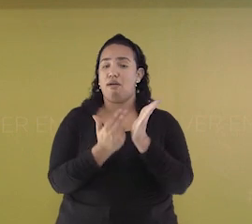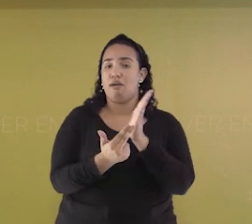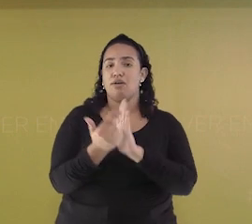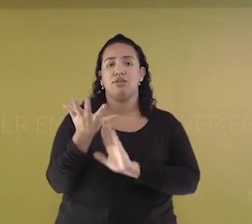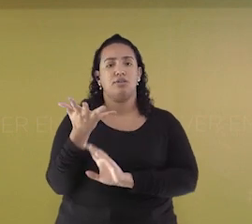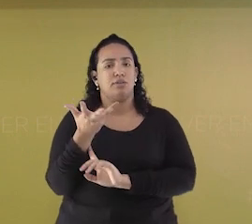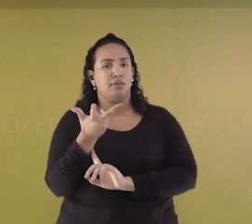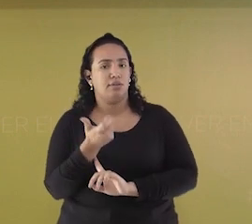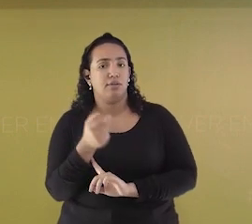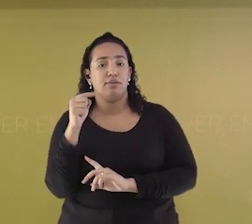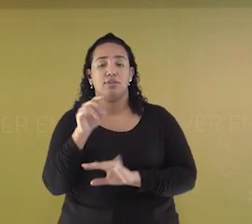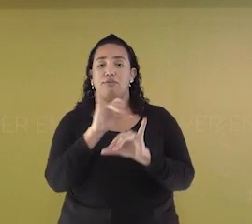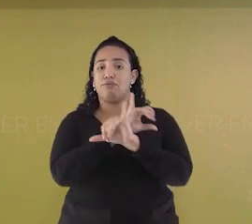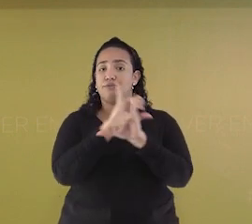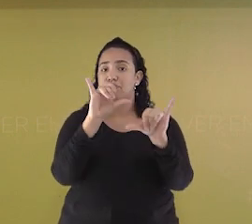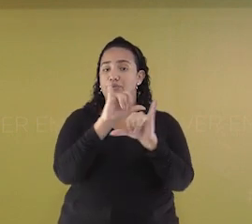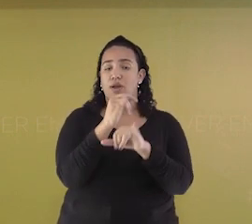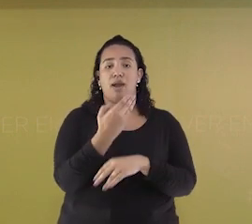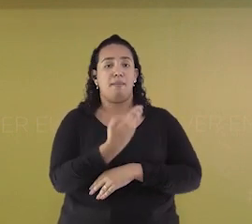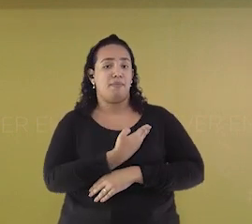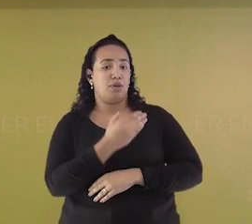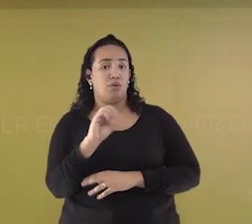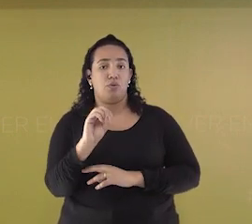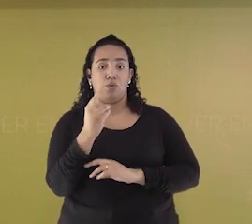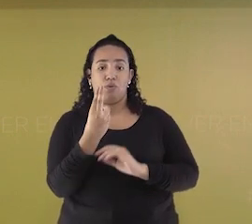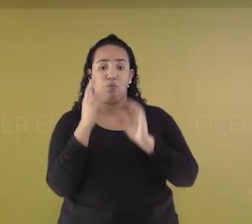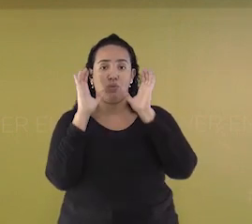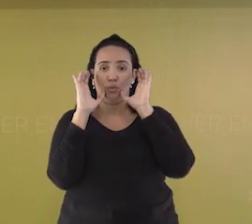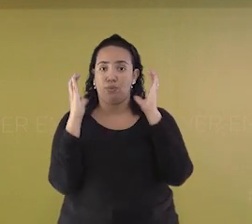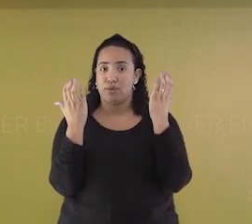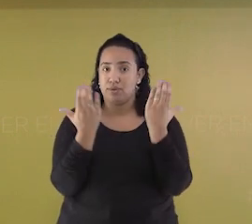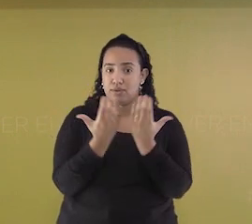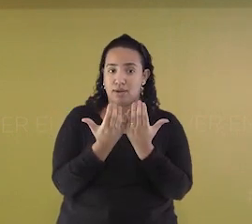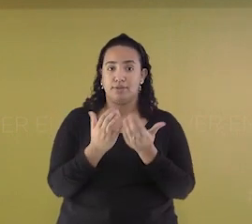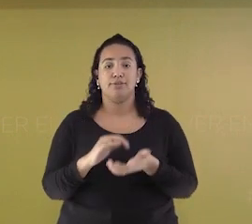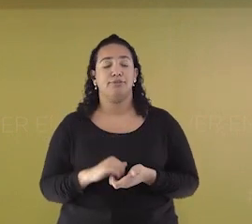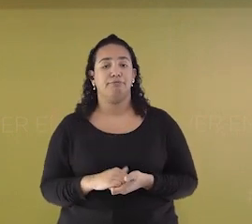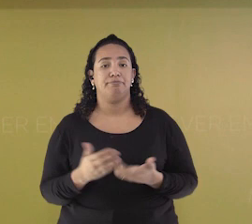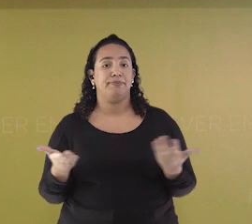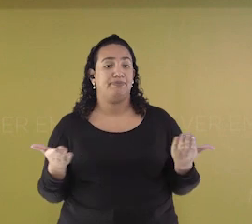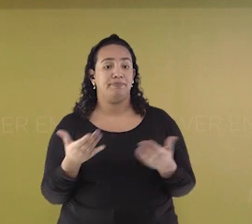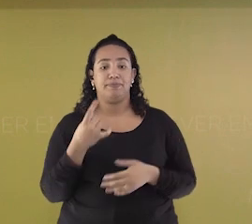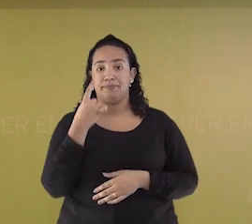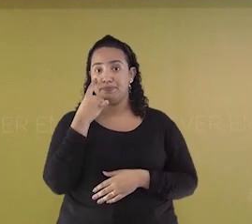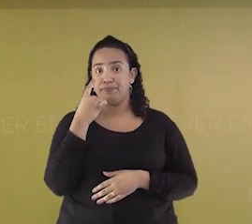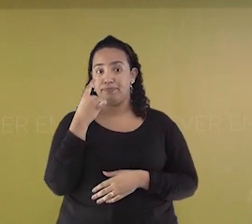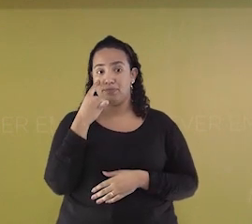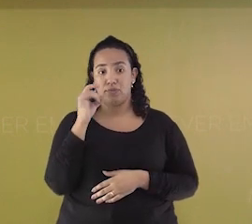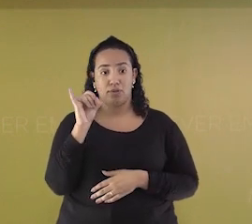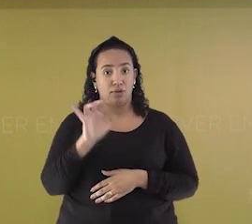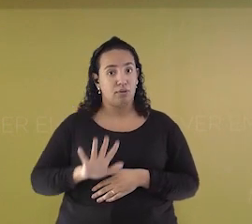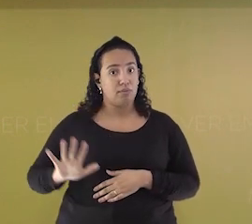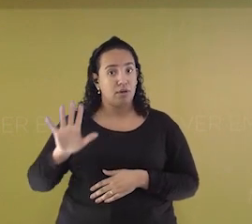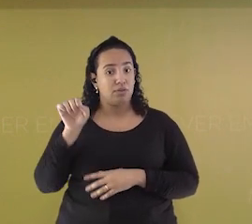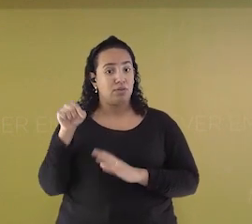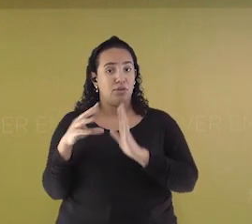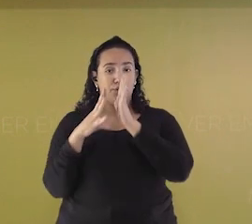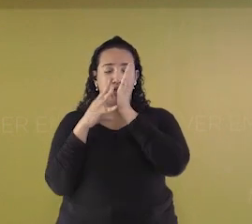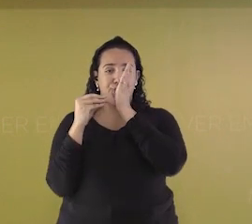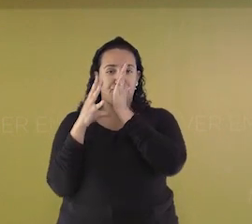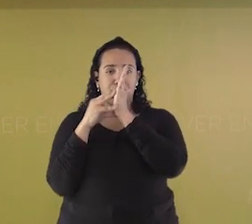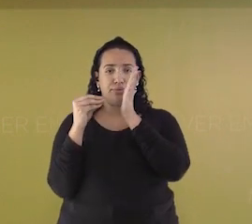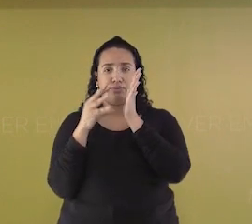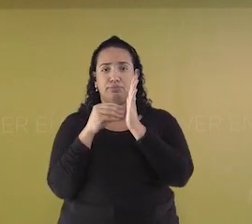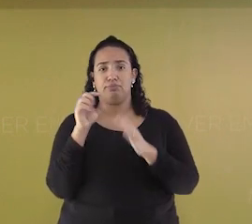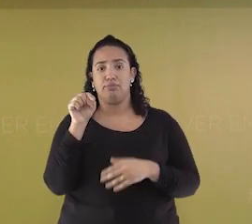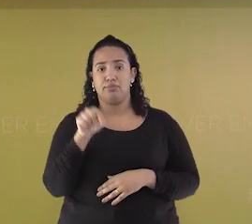legal para divulgar para os colegas ou comunidade. Olha esse folder de conscientização. Esse é um modelo que